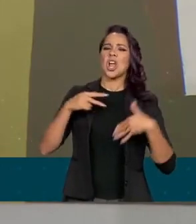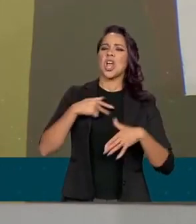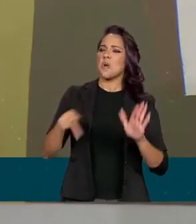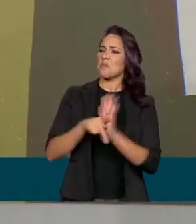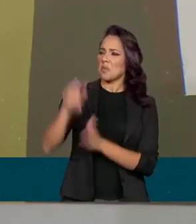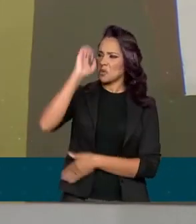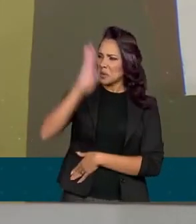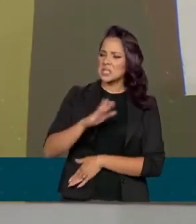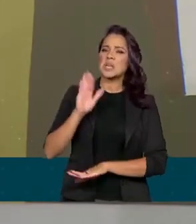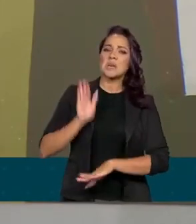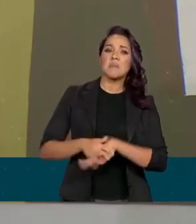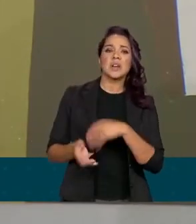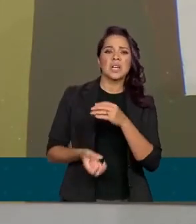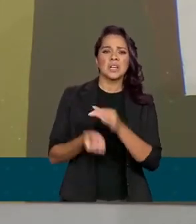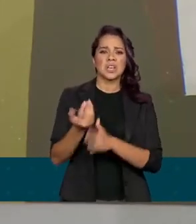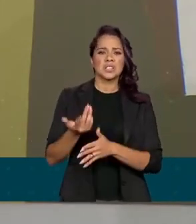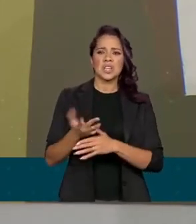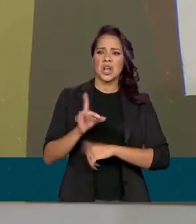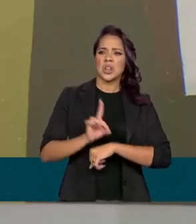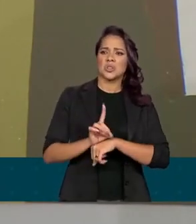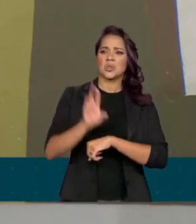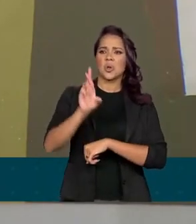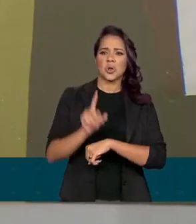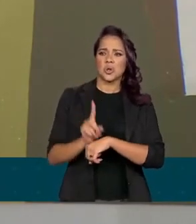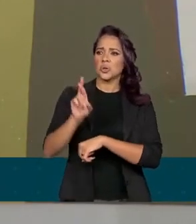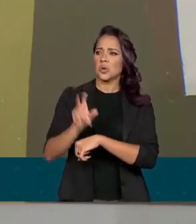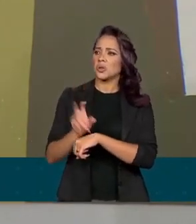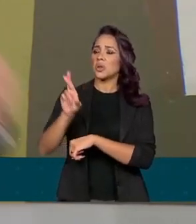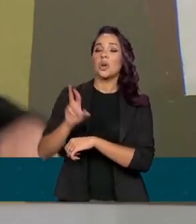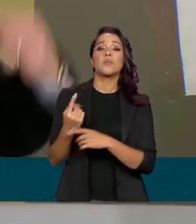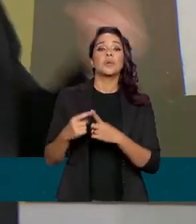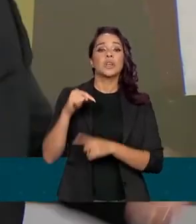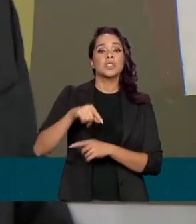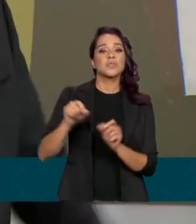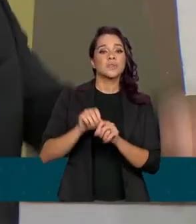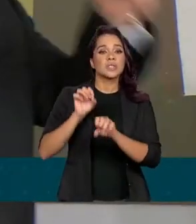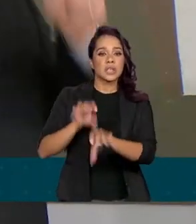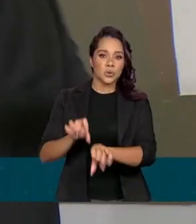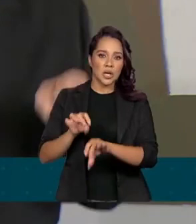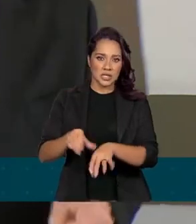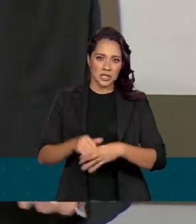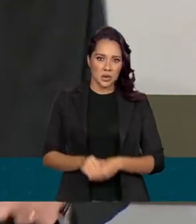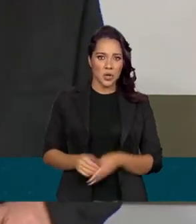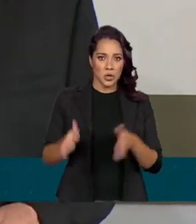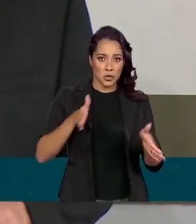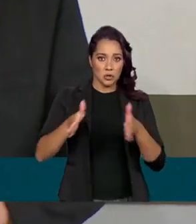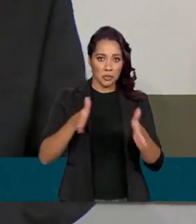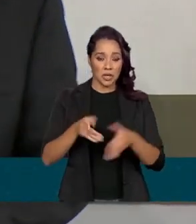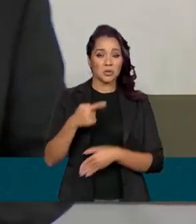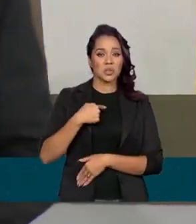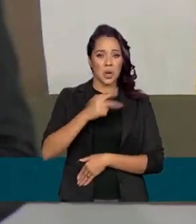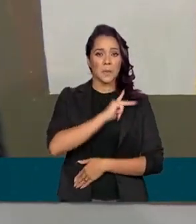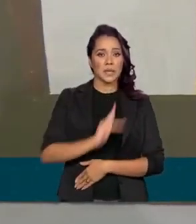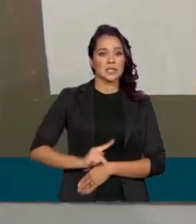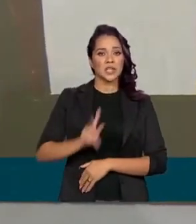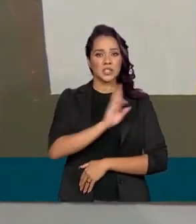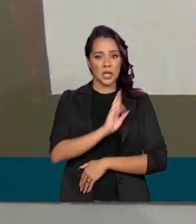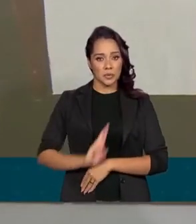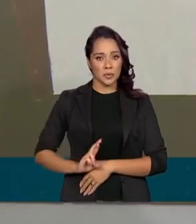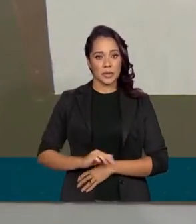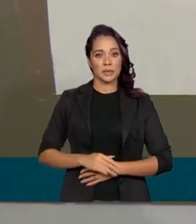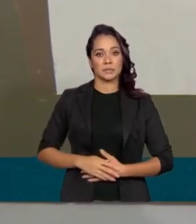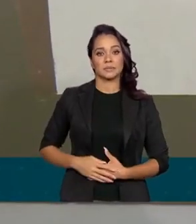brasileiro que mais ganhei título de doutor honoris causa pelo que nós fizemos na educação no período que eu fui presidente da